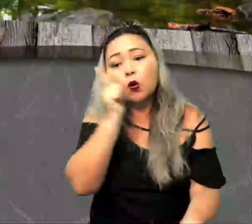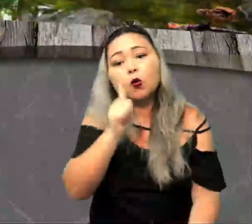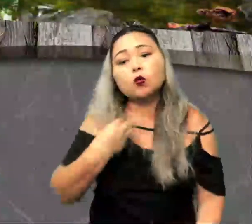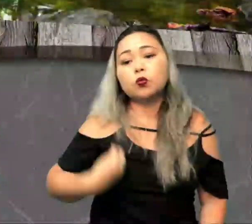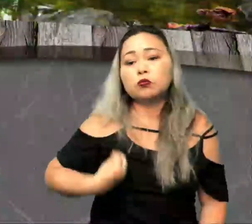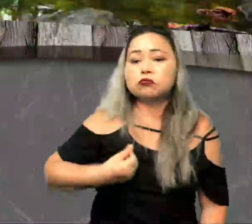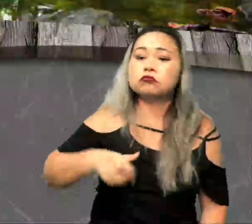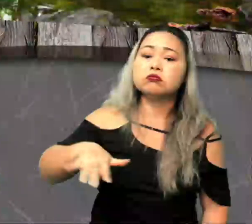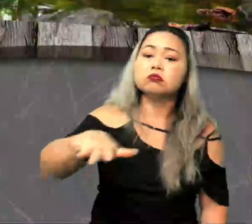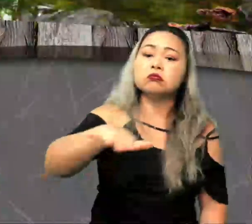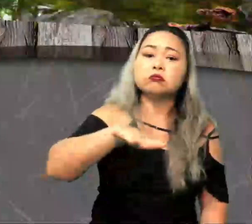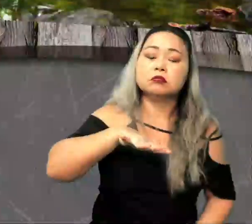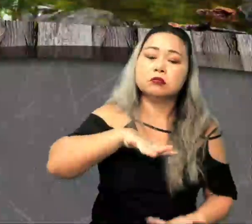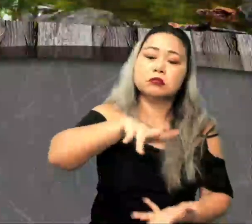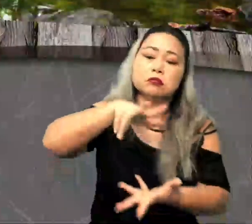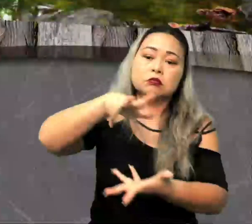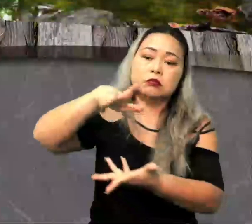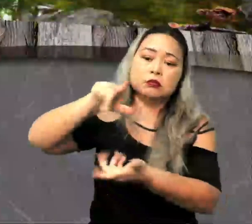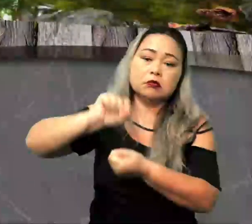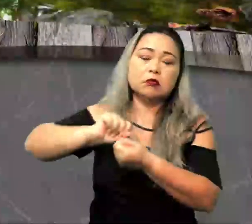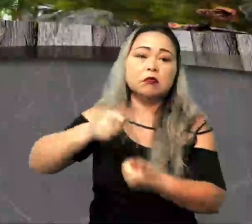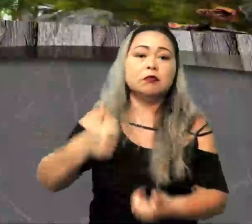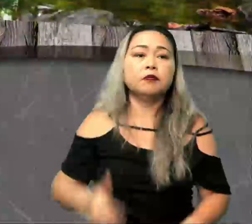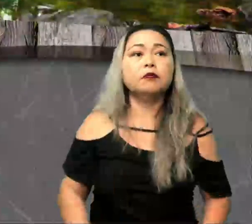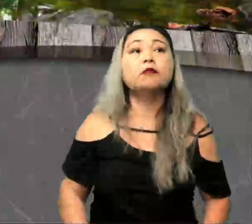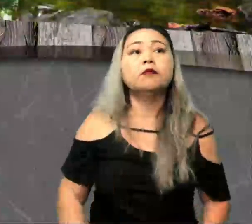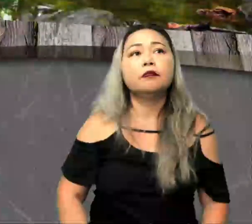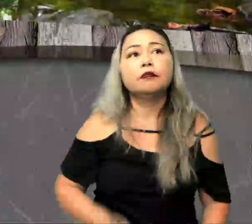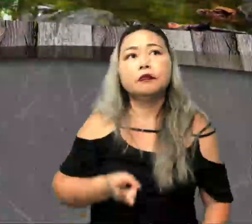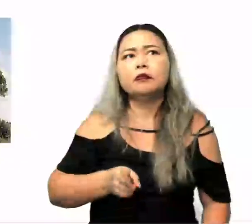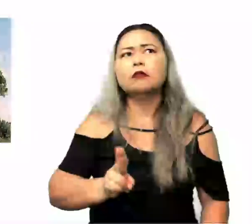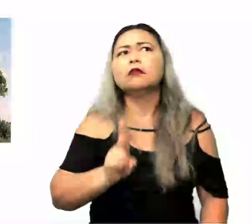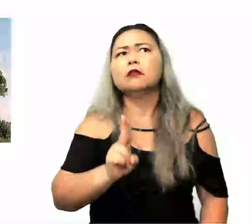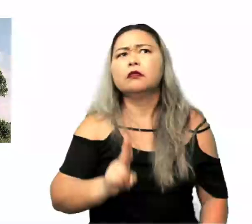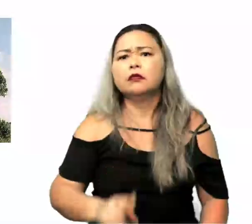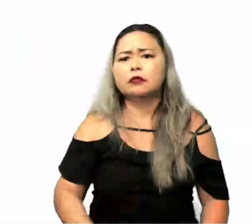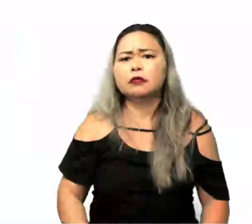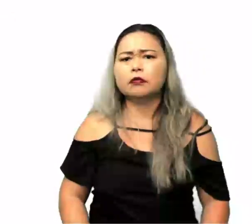mais tempo sobre a Terra, né? Vamos seguindo?